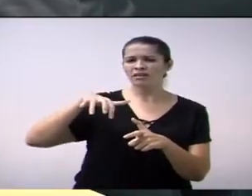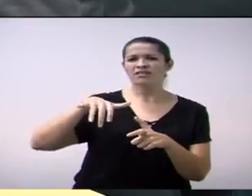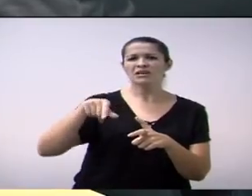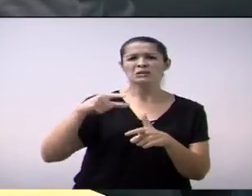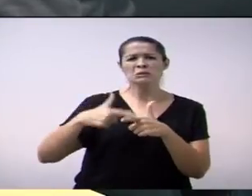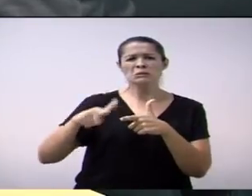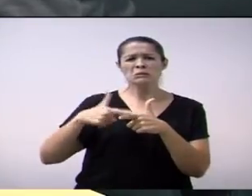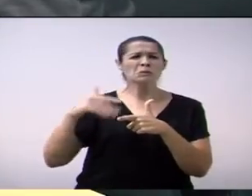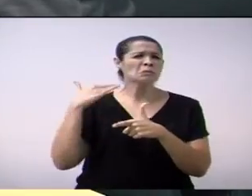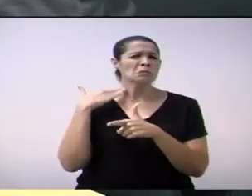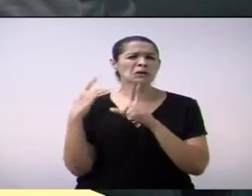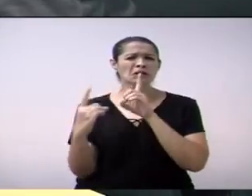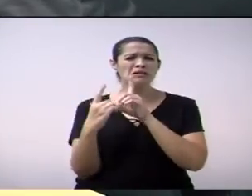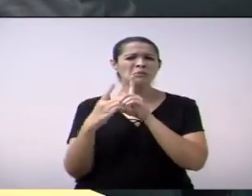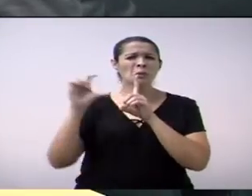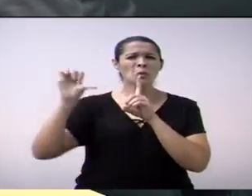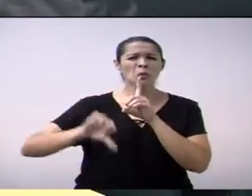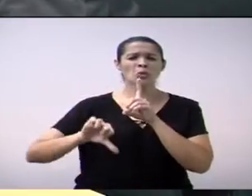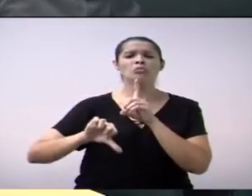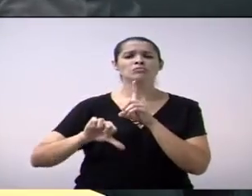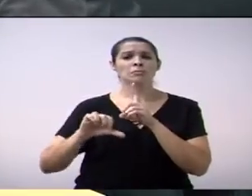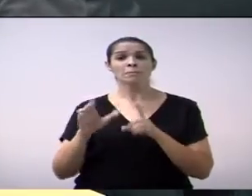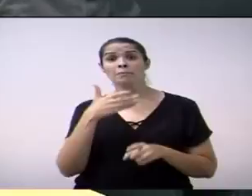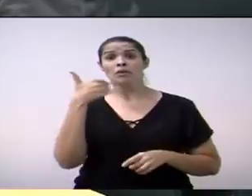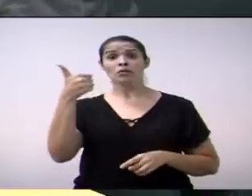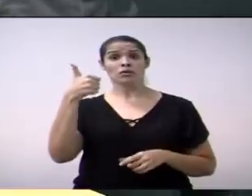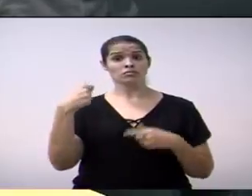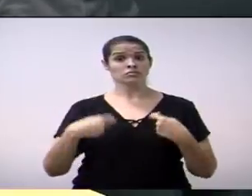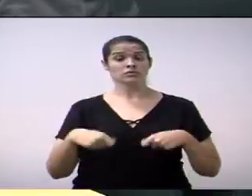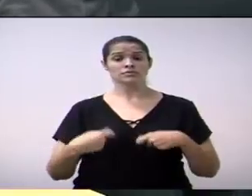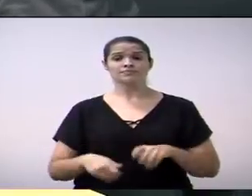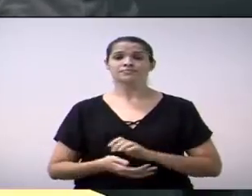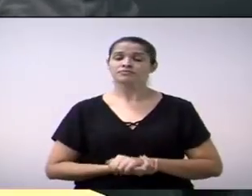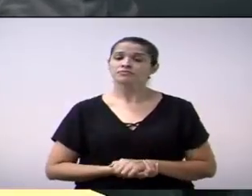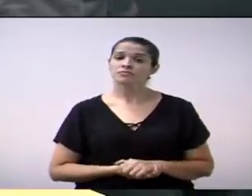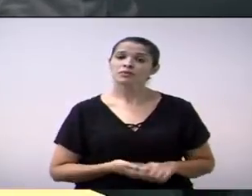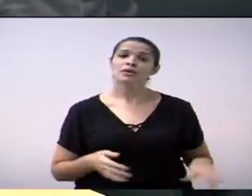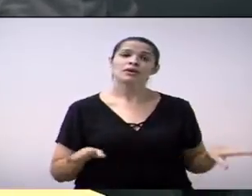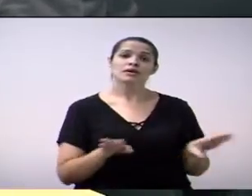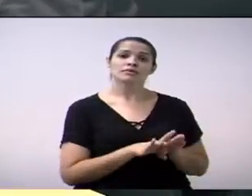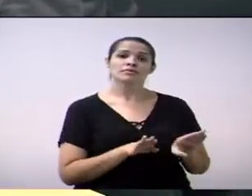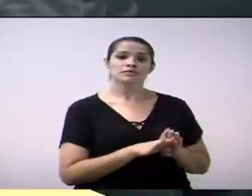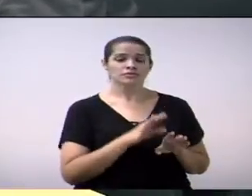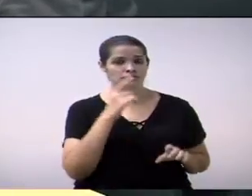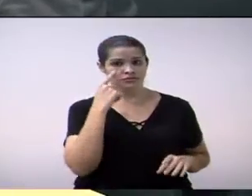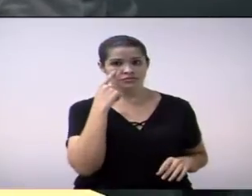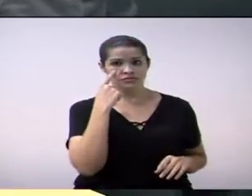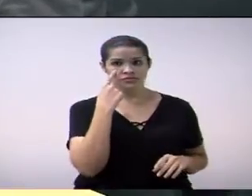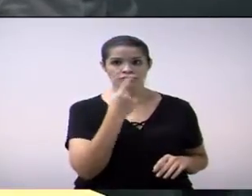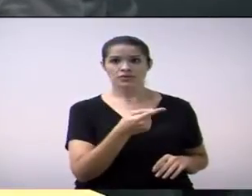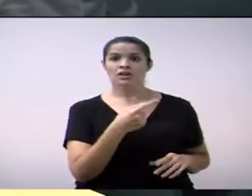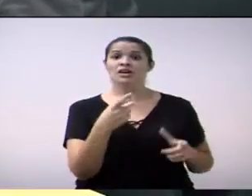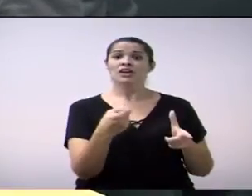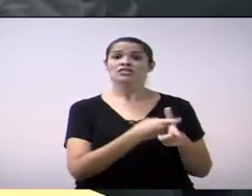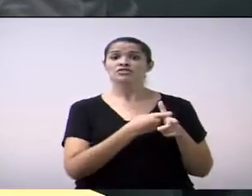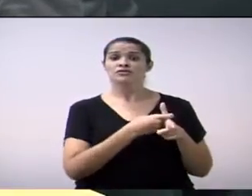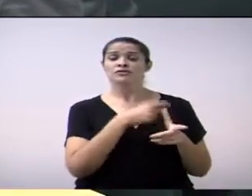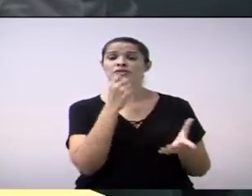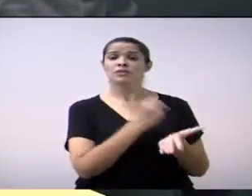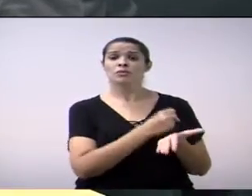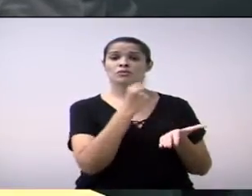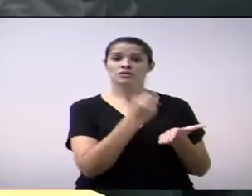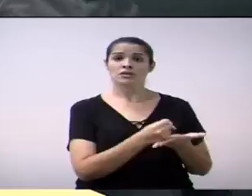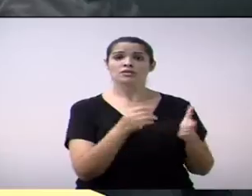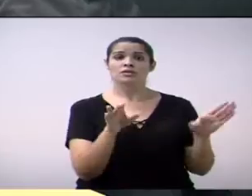Edilcinho Rodrigues, requer informações ao Executivo quanto às dívidas classificadas em restos a pagar e contratos